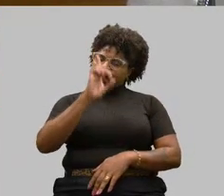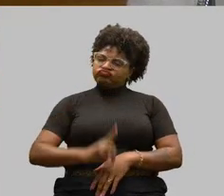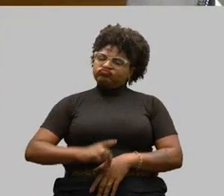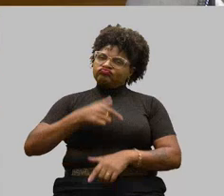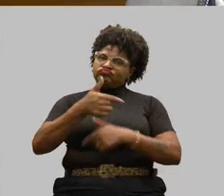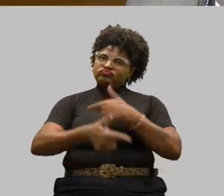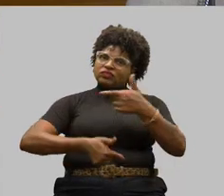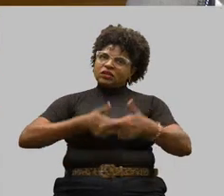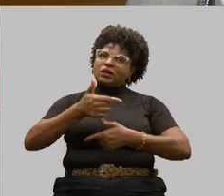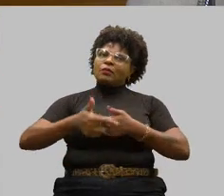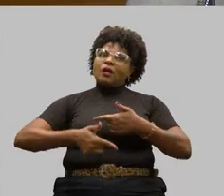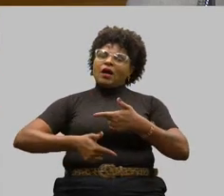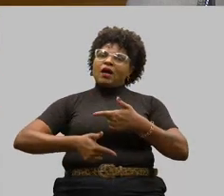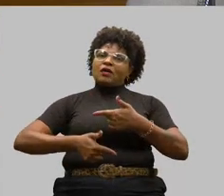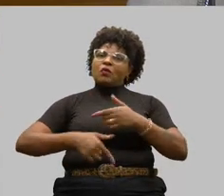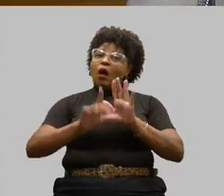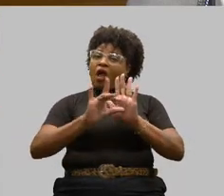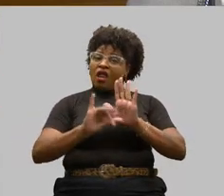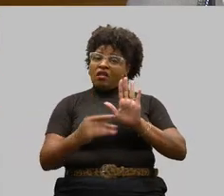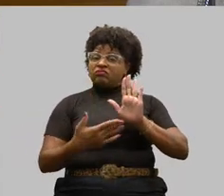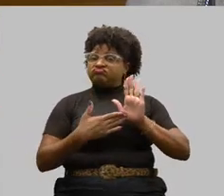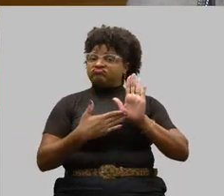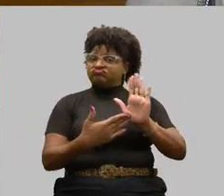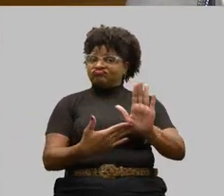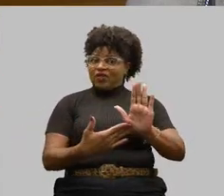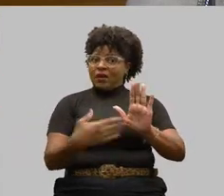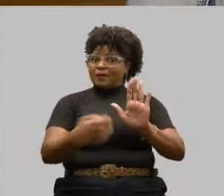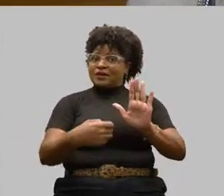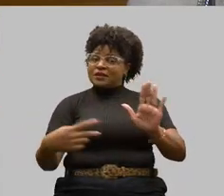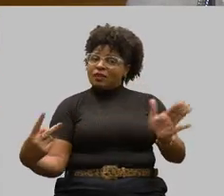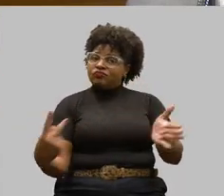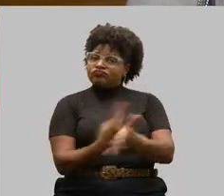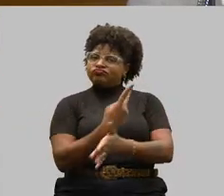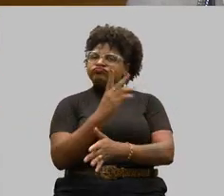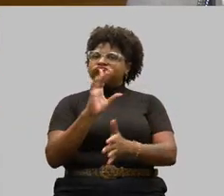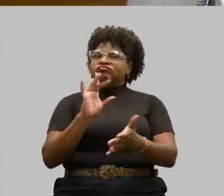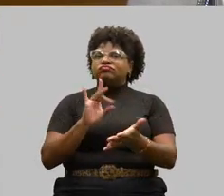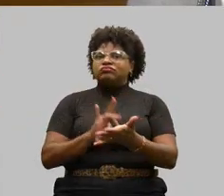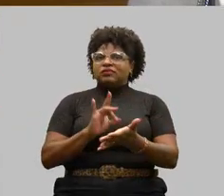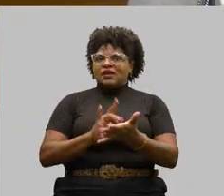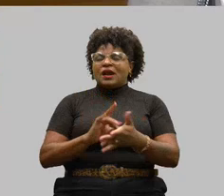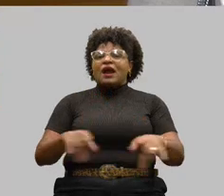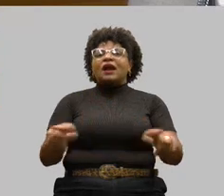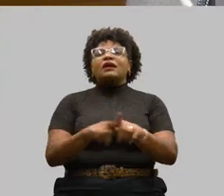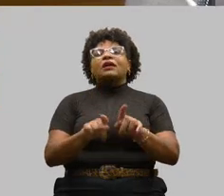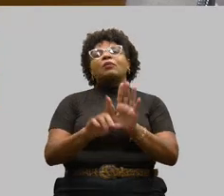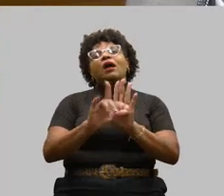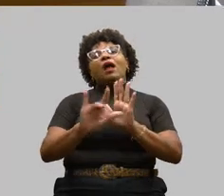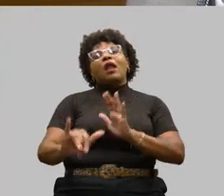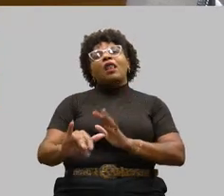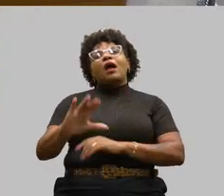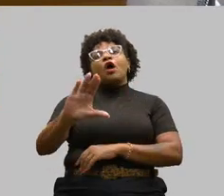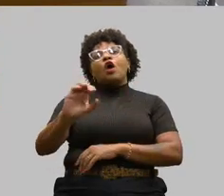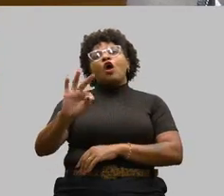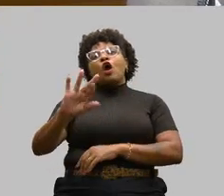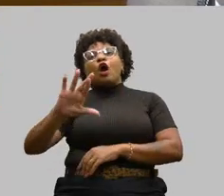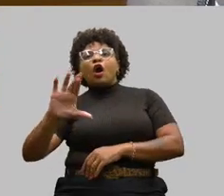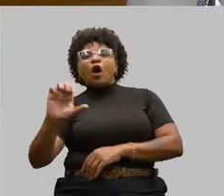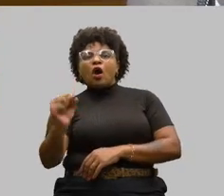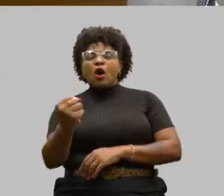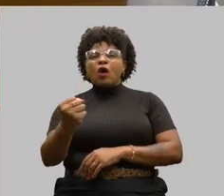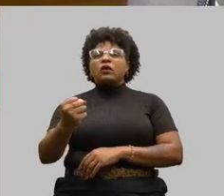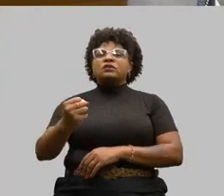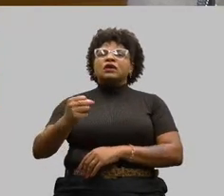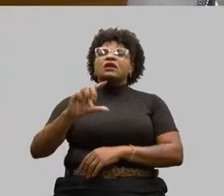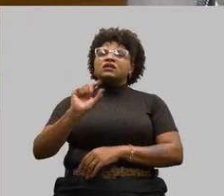gente precisa fazer com que isso aconteça e nós temos também a lei de cotas né que prevê que toda empresa com